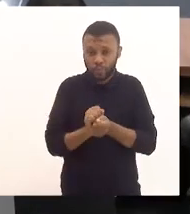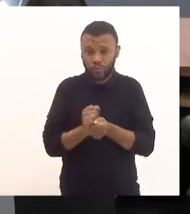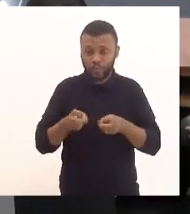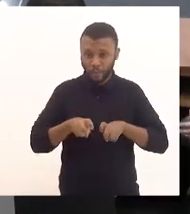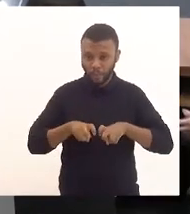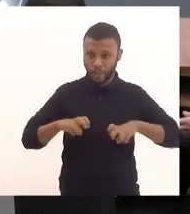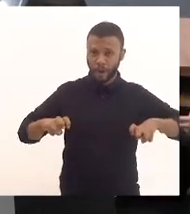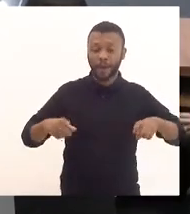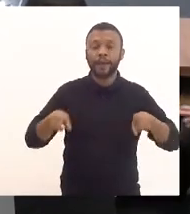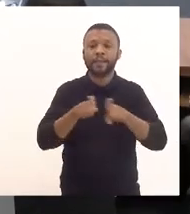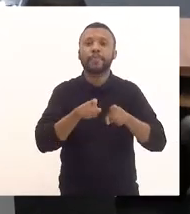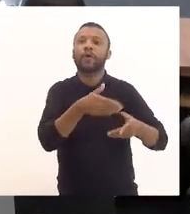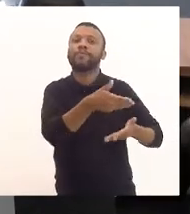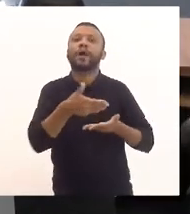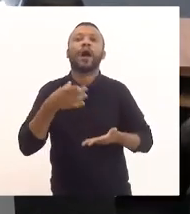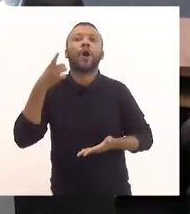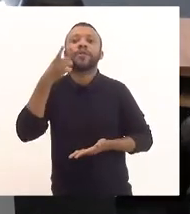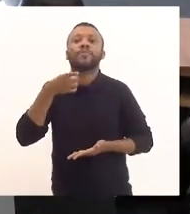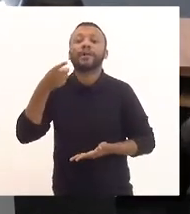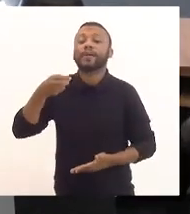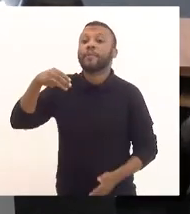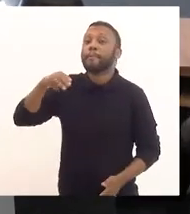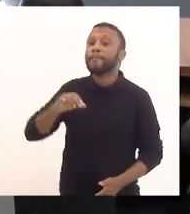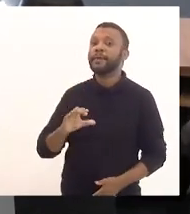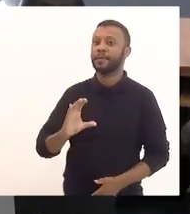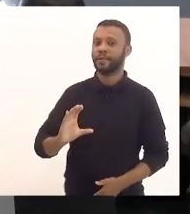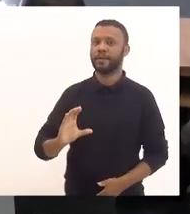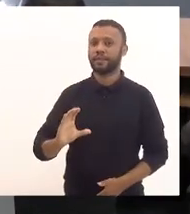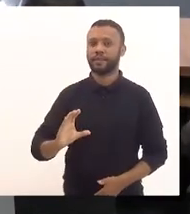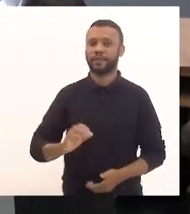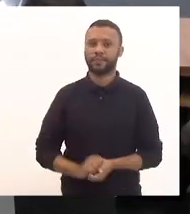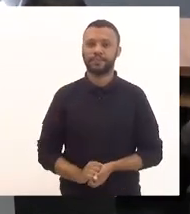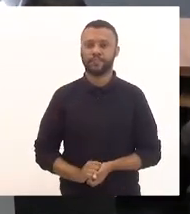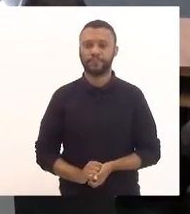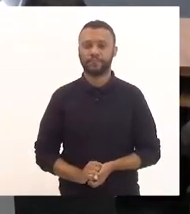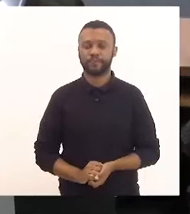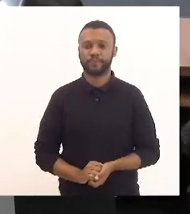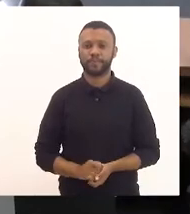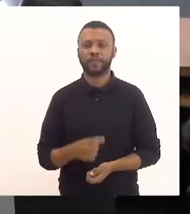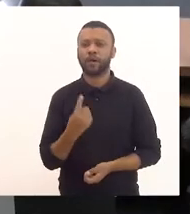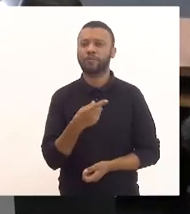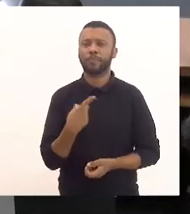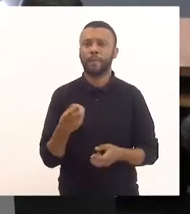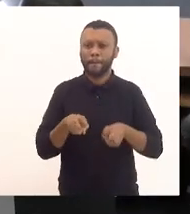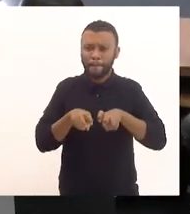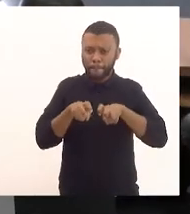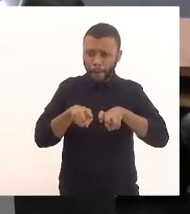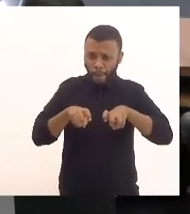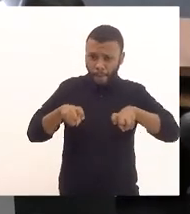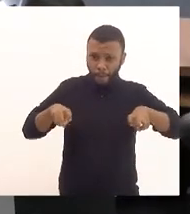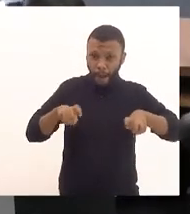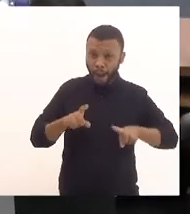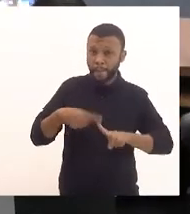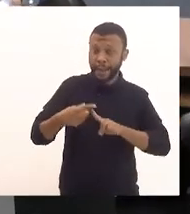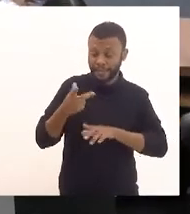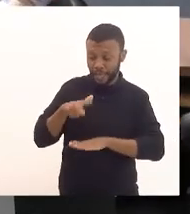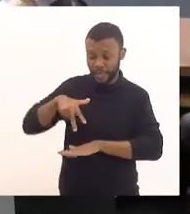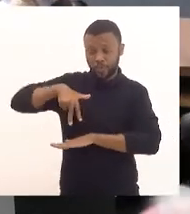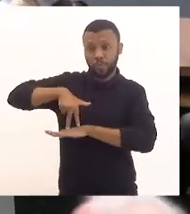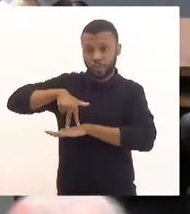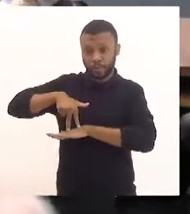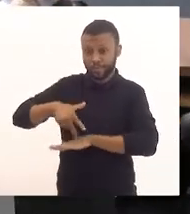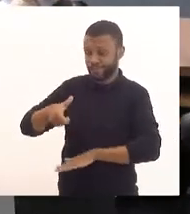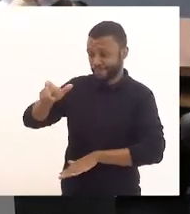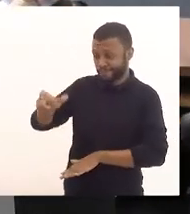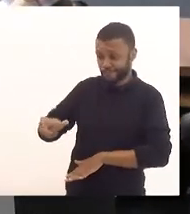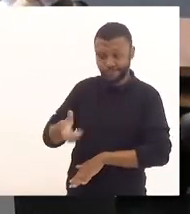também o deputado Carlos minc aqui nós vamos ocupar as tribunas as suas excelências